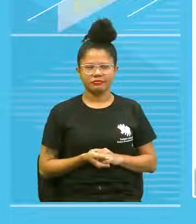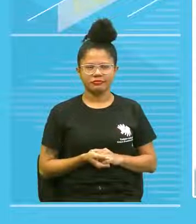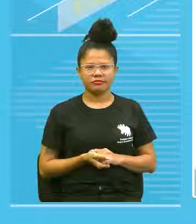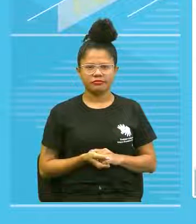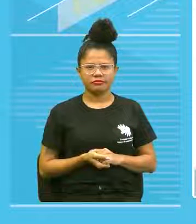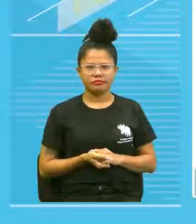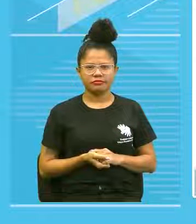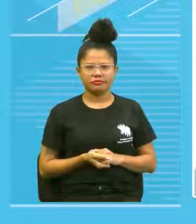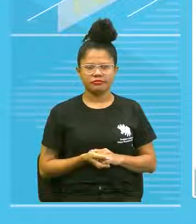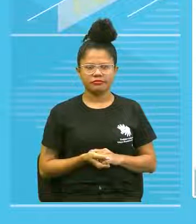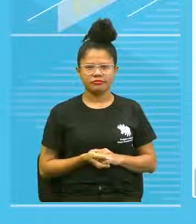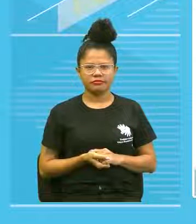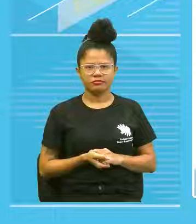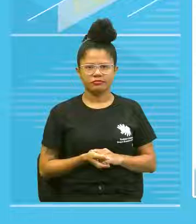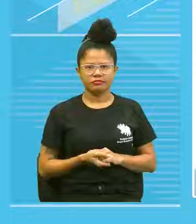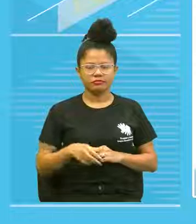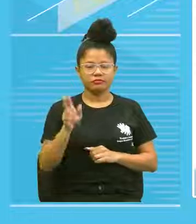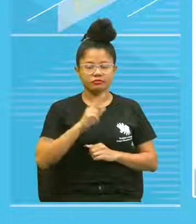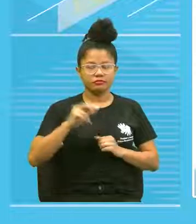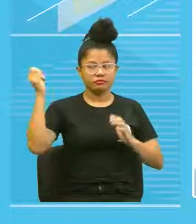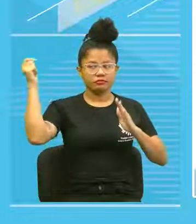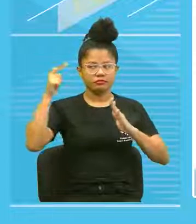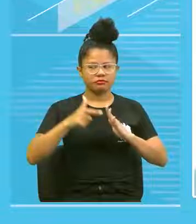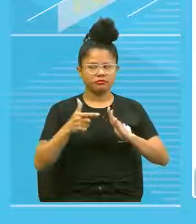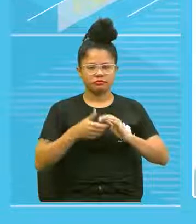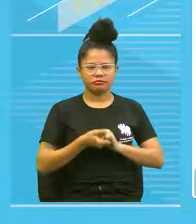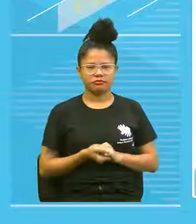a partir da Luz